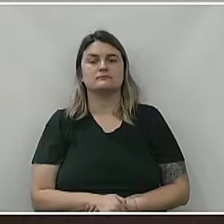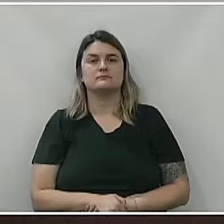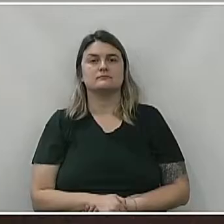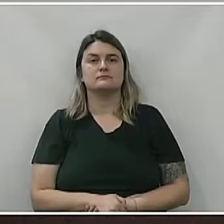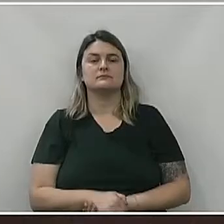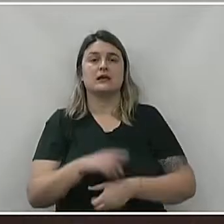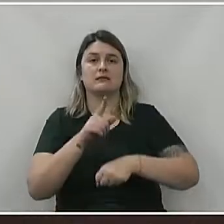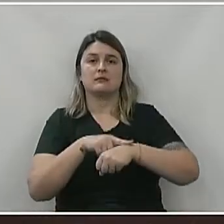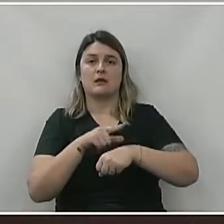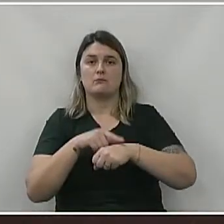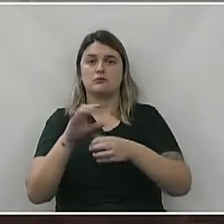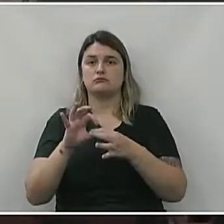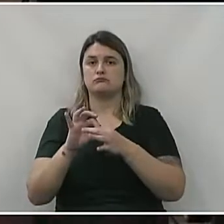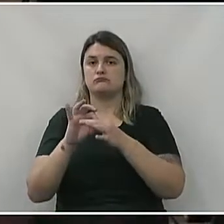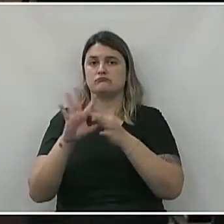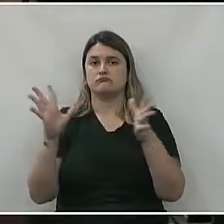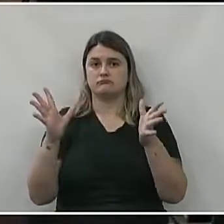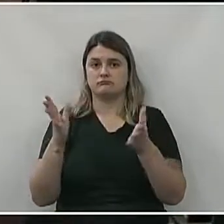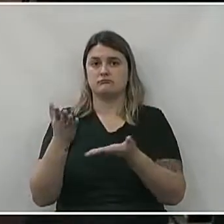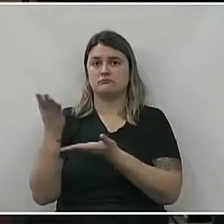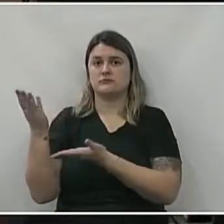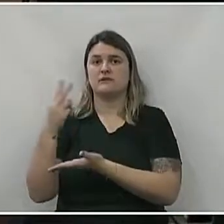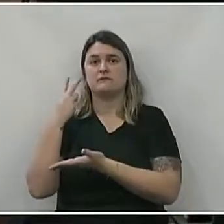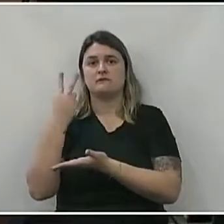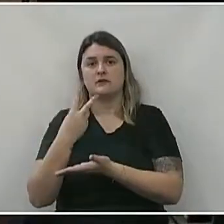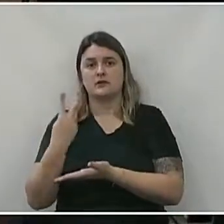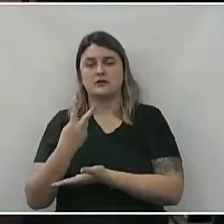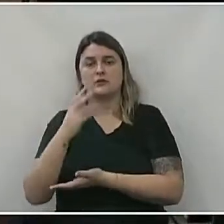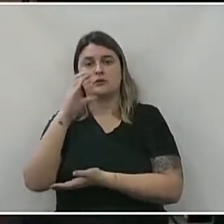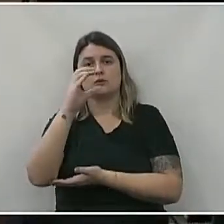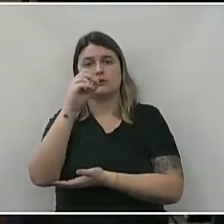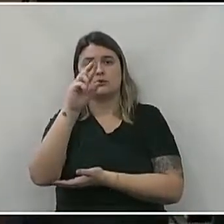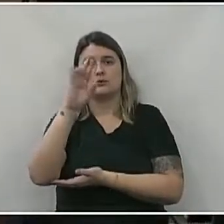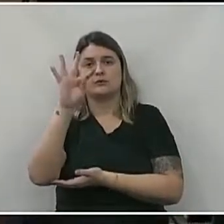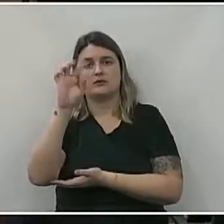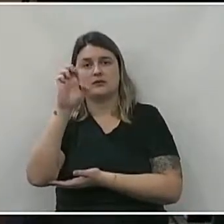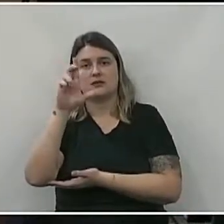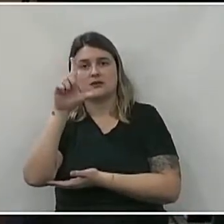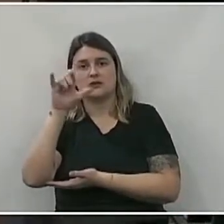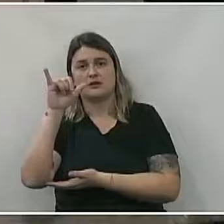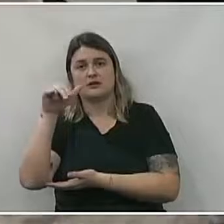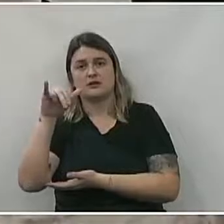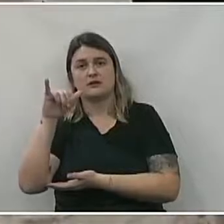A palavra continua em aberto, com a palavra, vereador Valdir Cortelini.